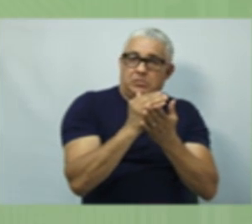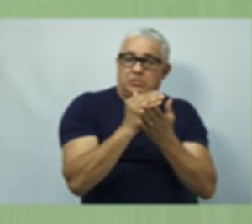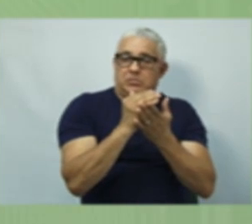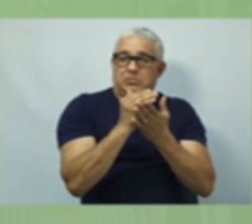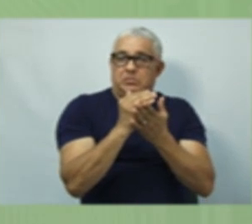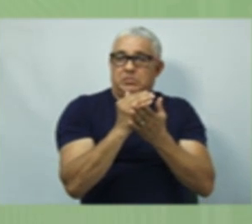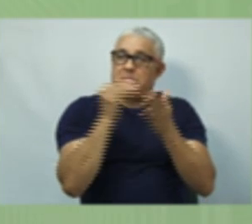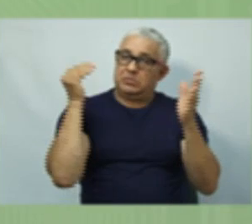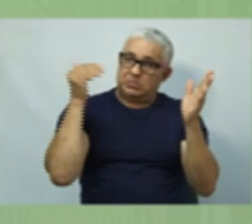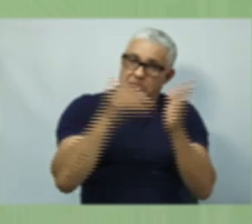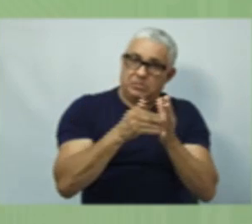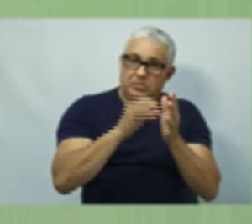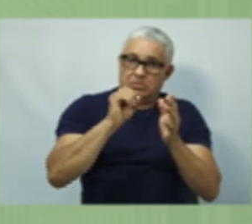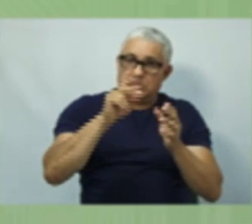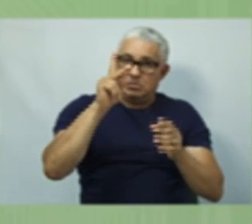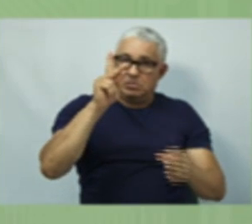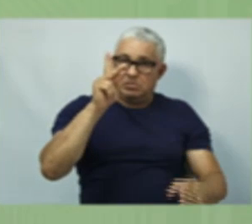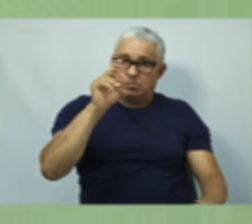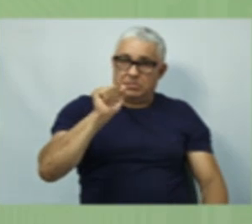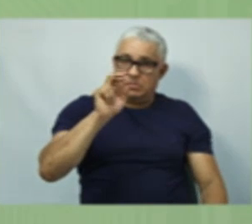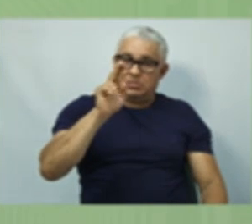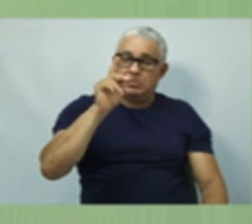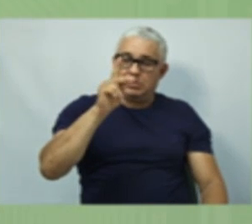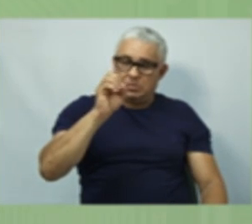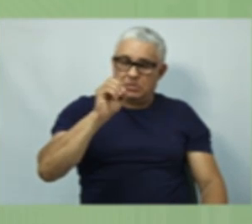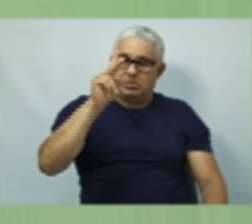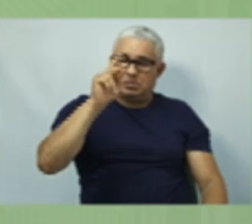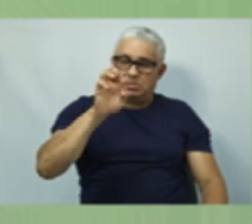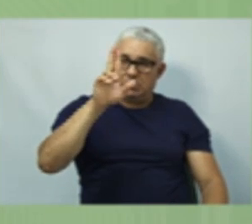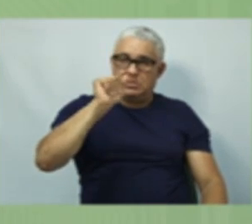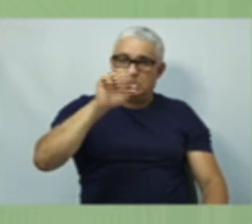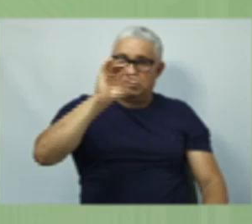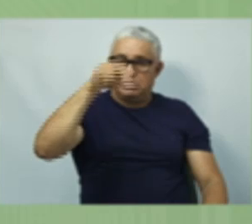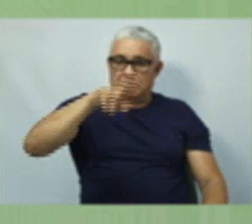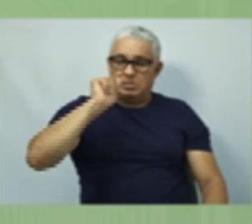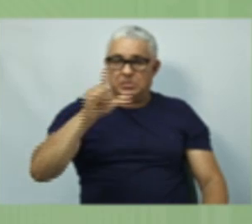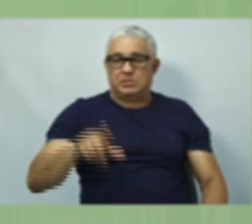nível operacional, com a mesma